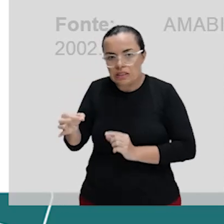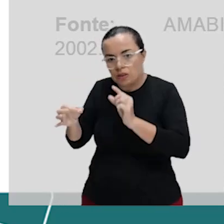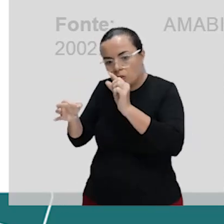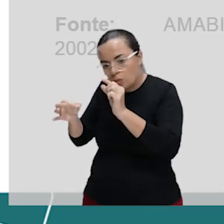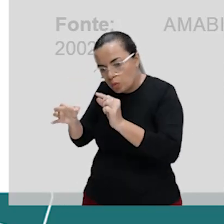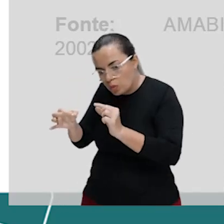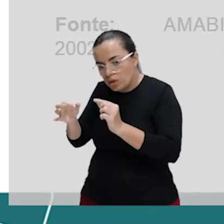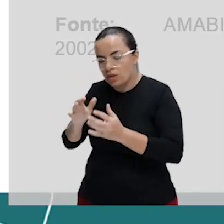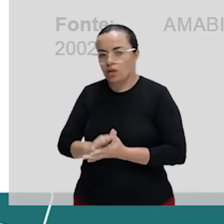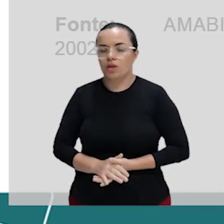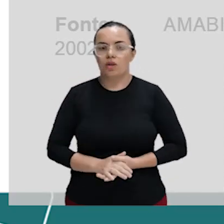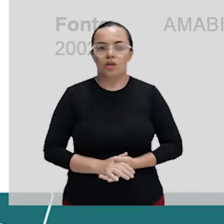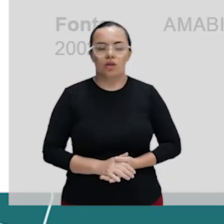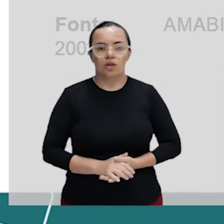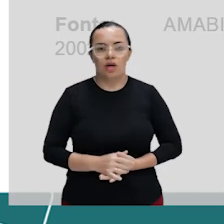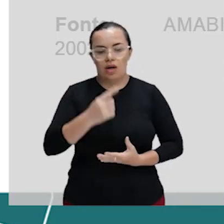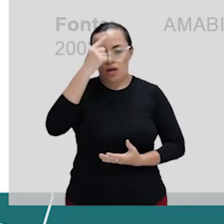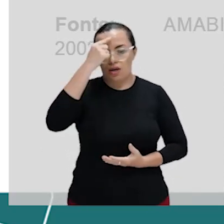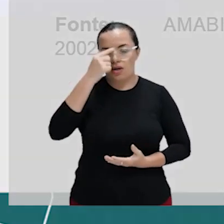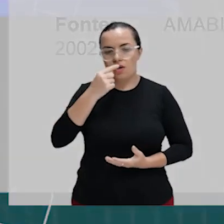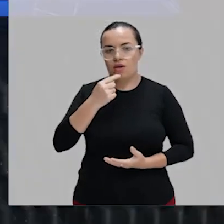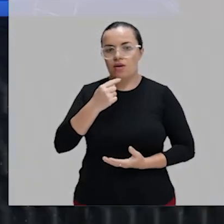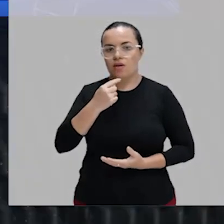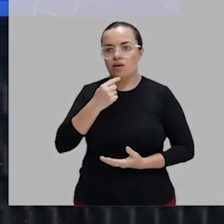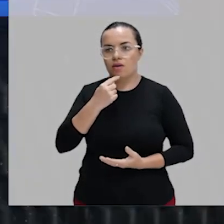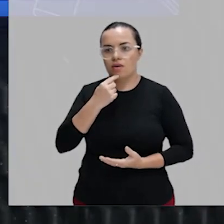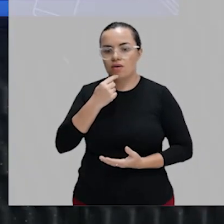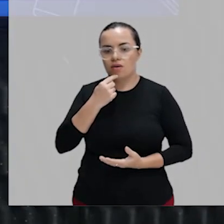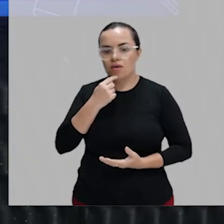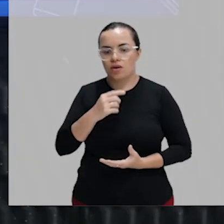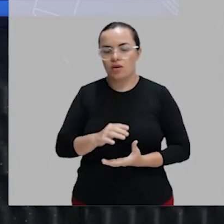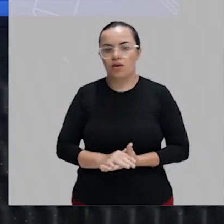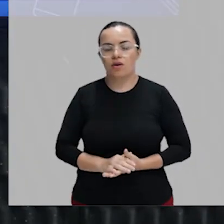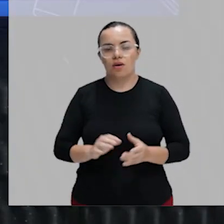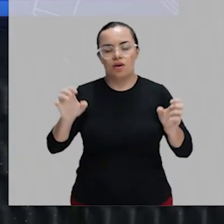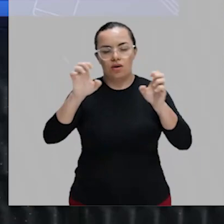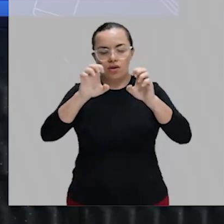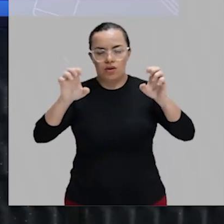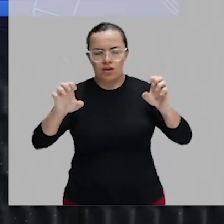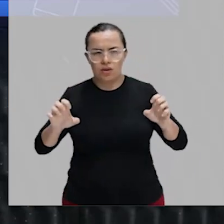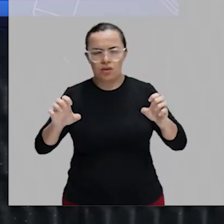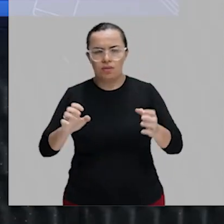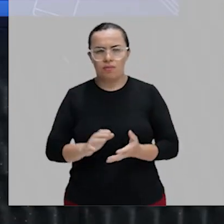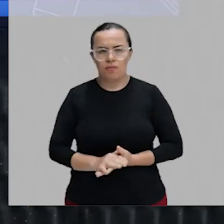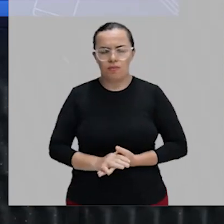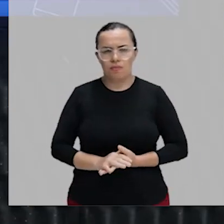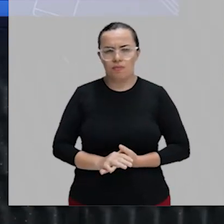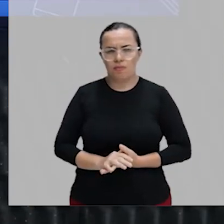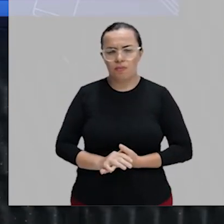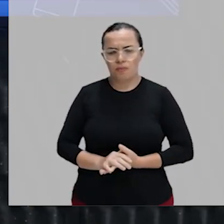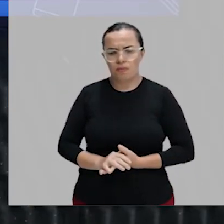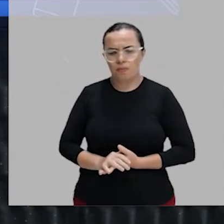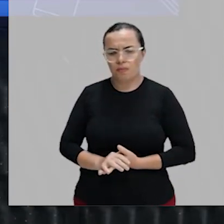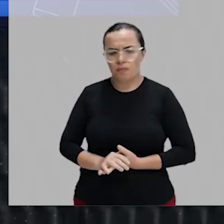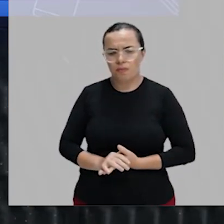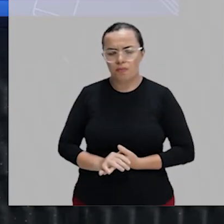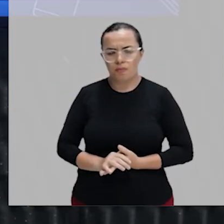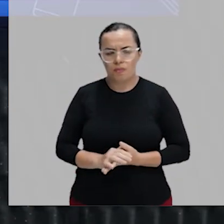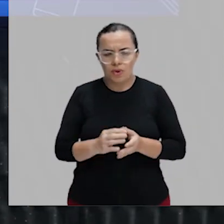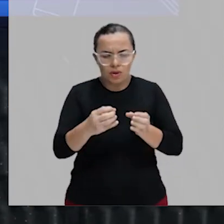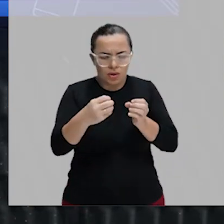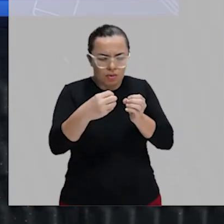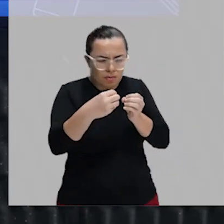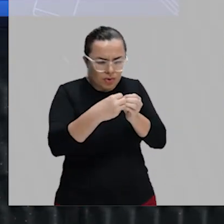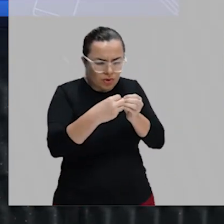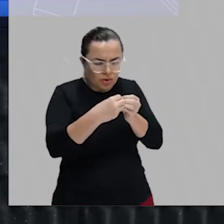macro. Aliás, numa visão micro, né? Eu estou vendo essa estrutura mais de perto. Então, quando eu me afasto um pouco, eu